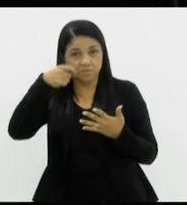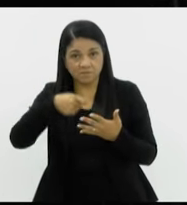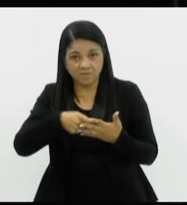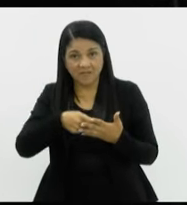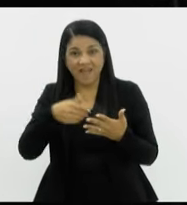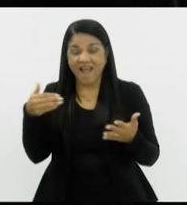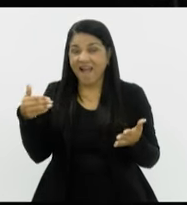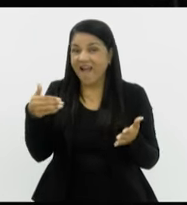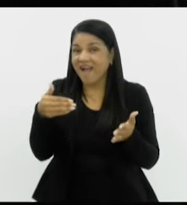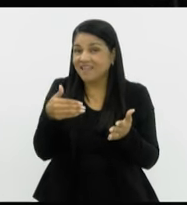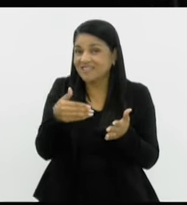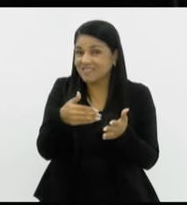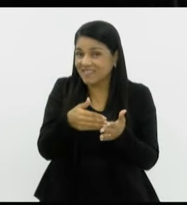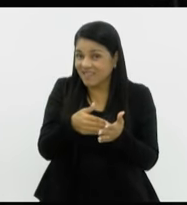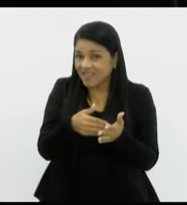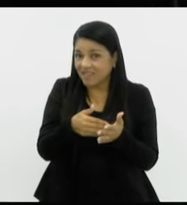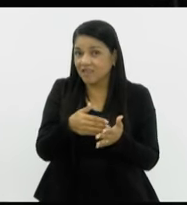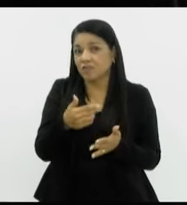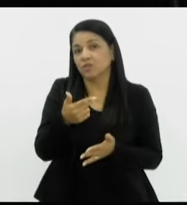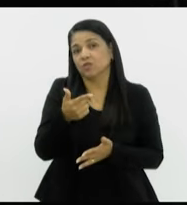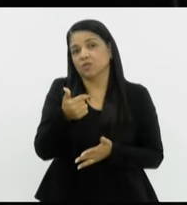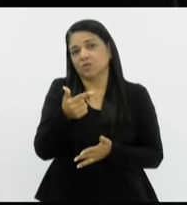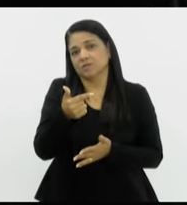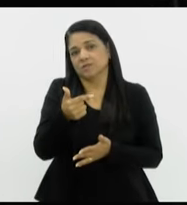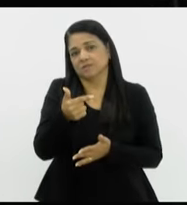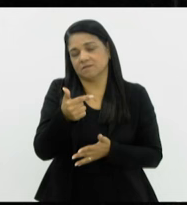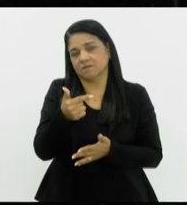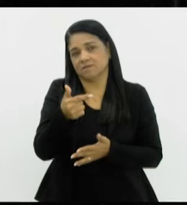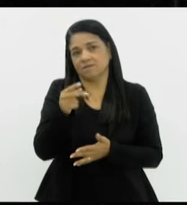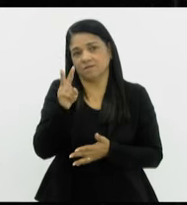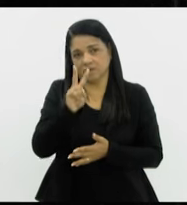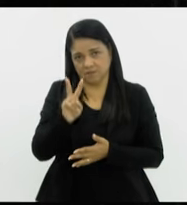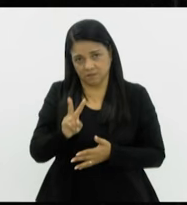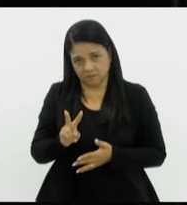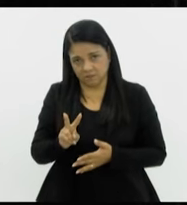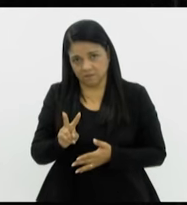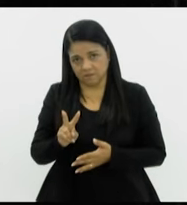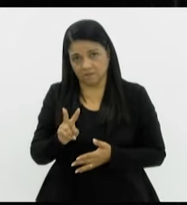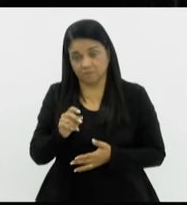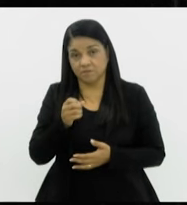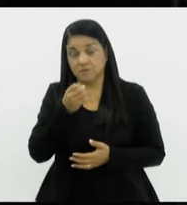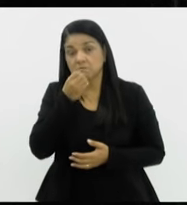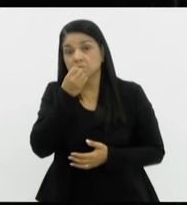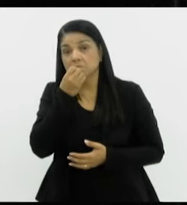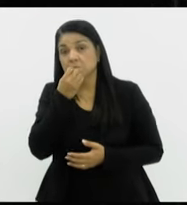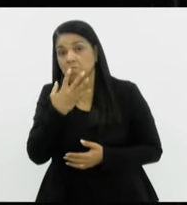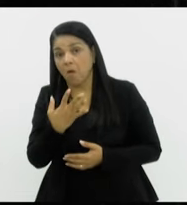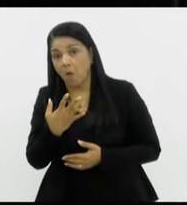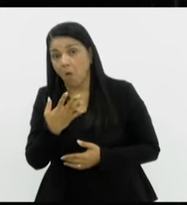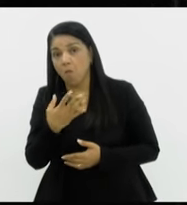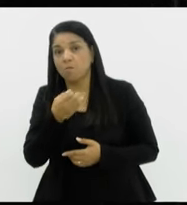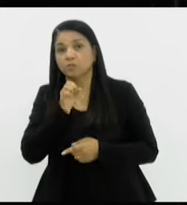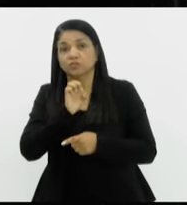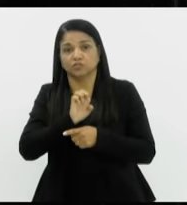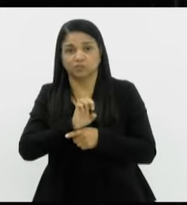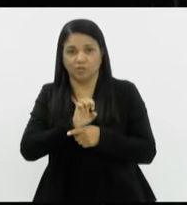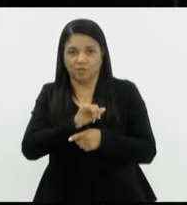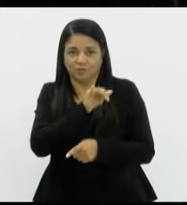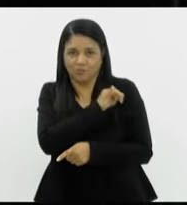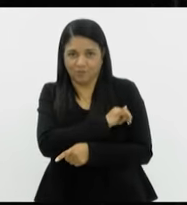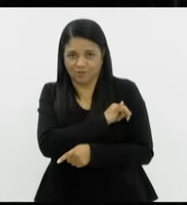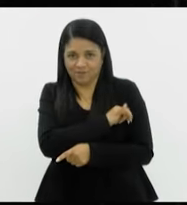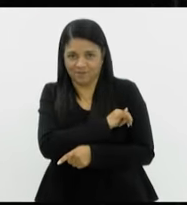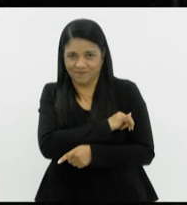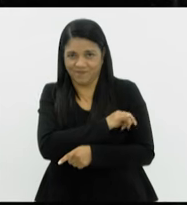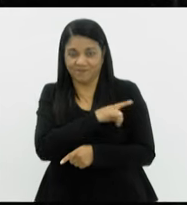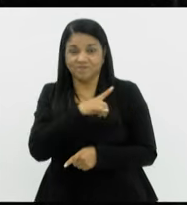até 12 vezes. Isto é bom para o Estado. Se tem